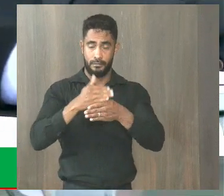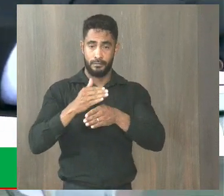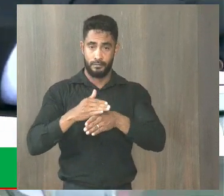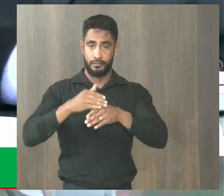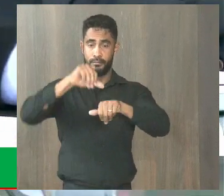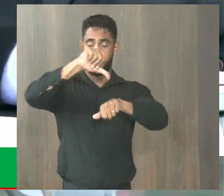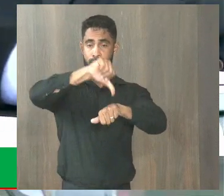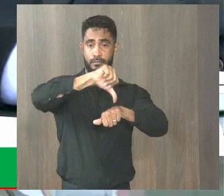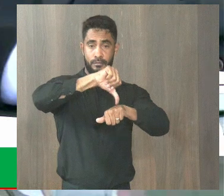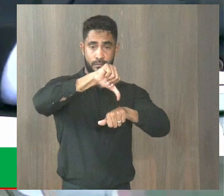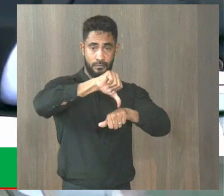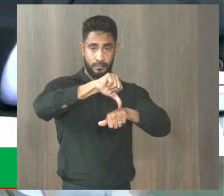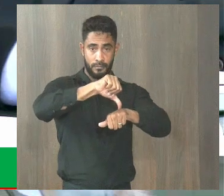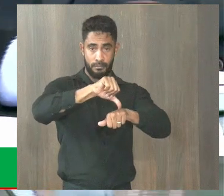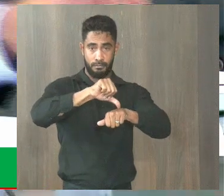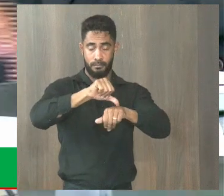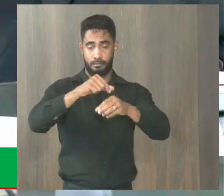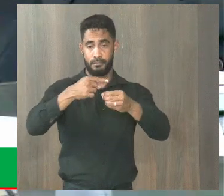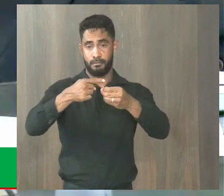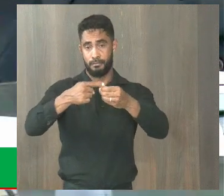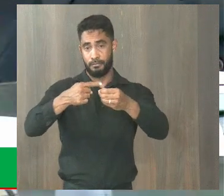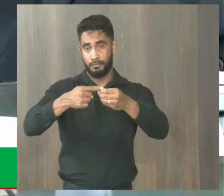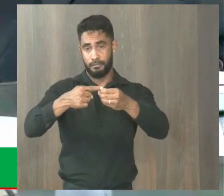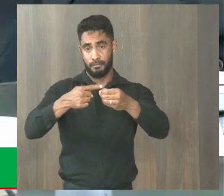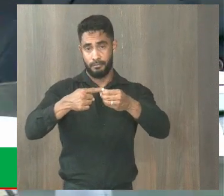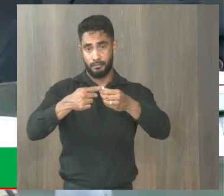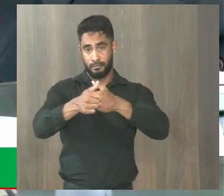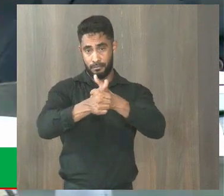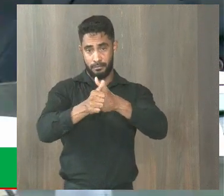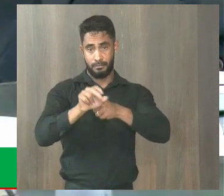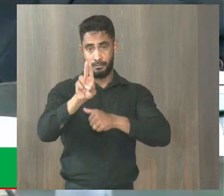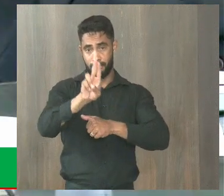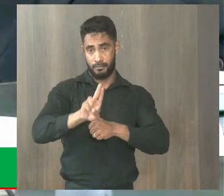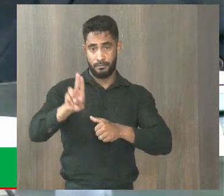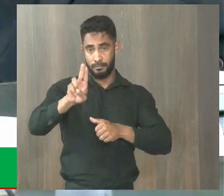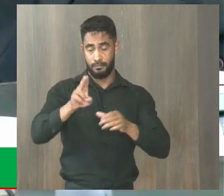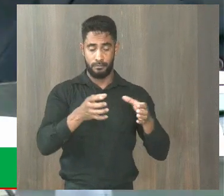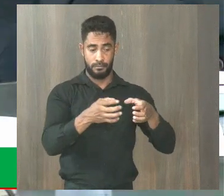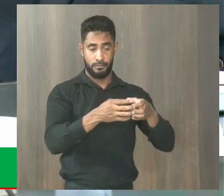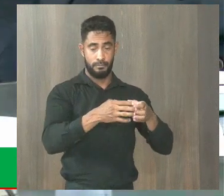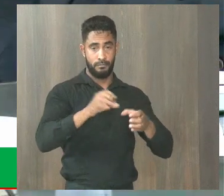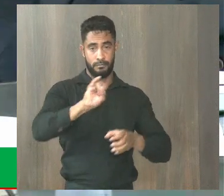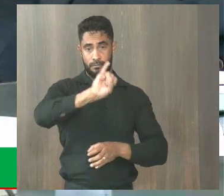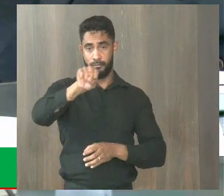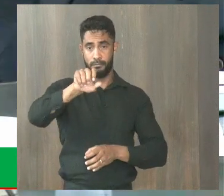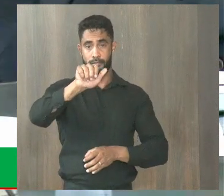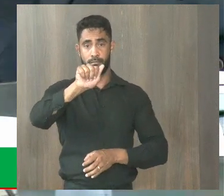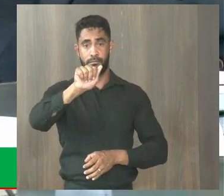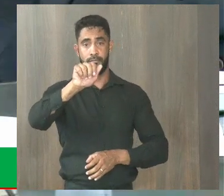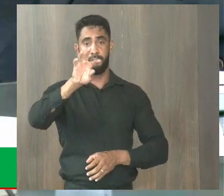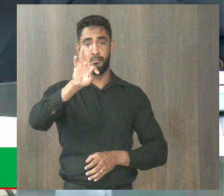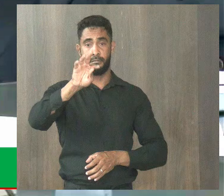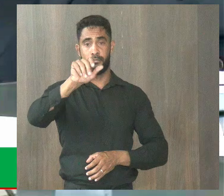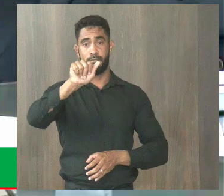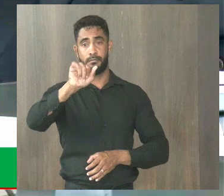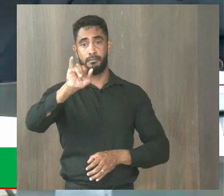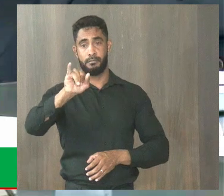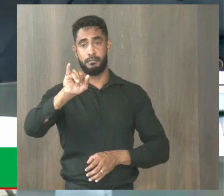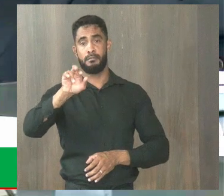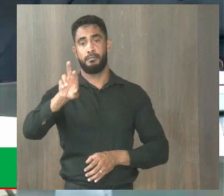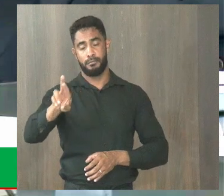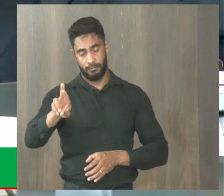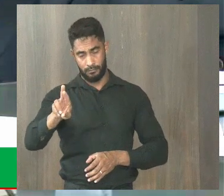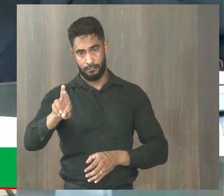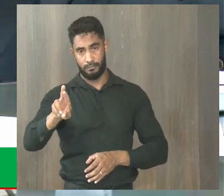egoponto ali na Universidade Federal para atender a comunidade Jataí, igual fez agora, né, atender uns pedidos nossos